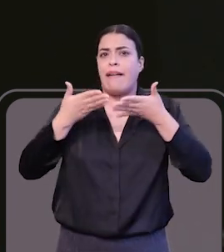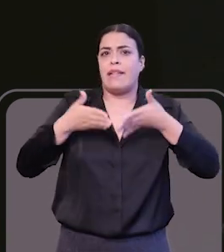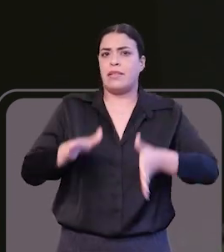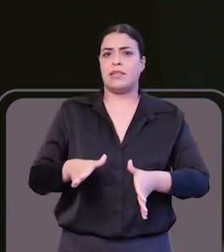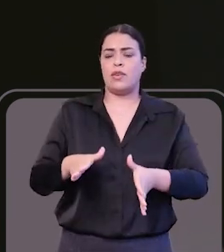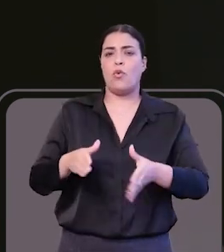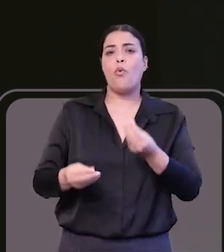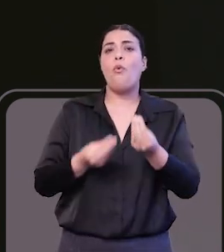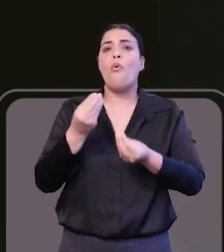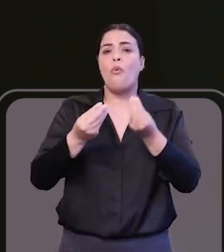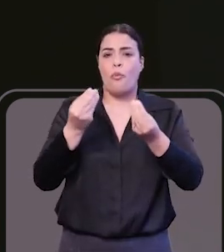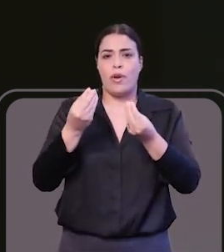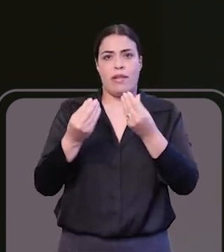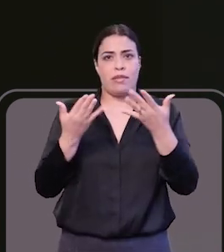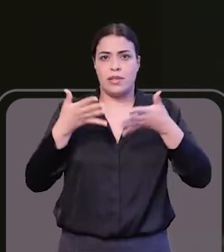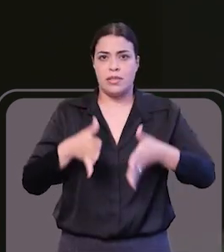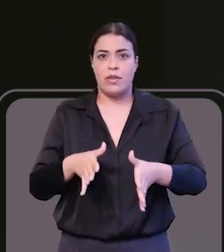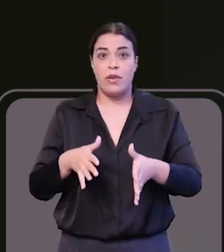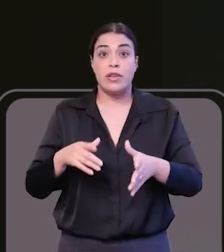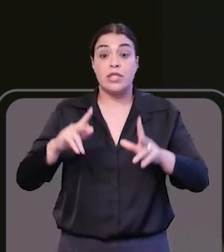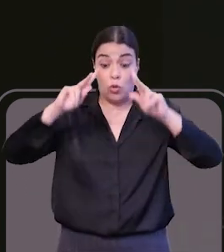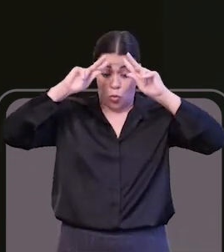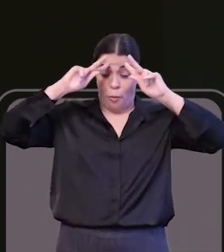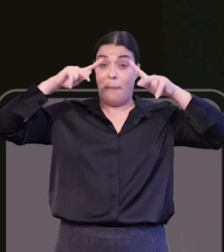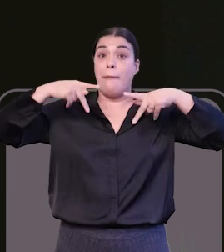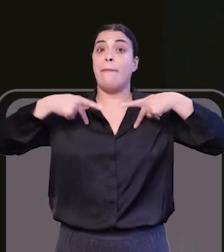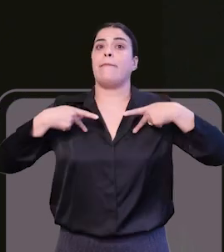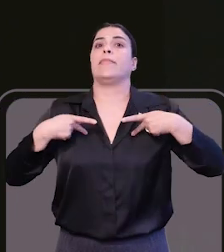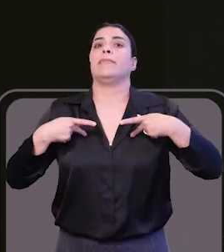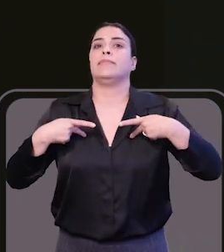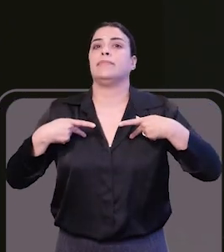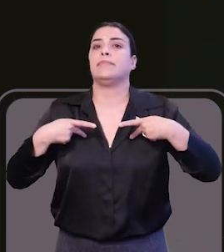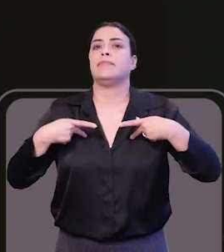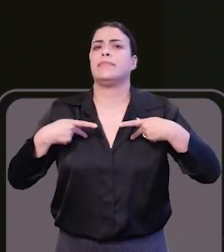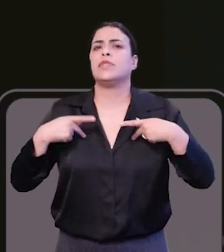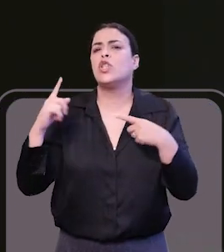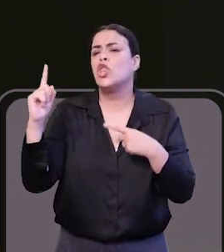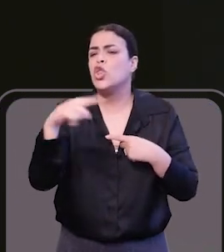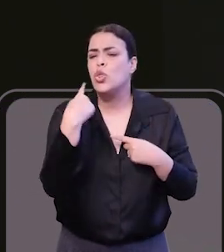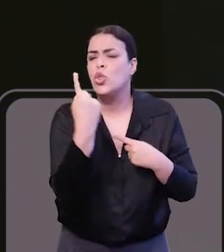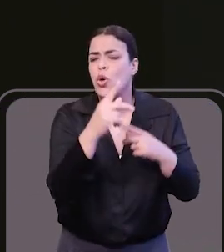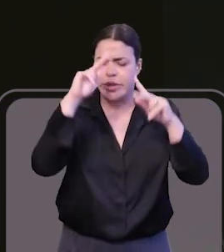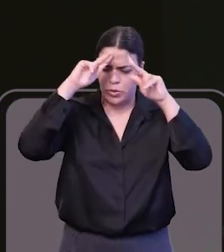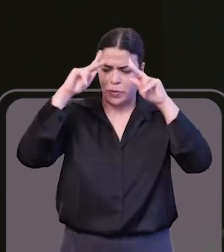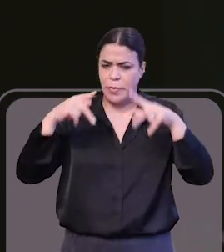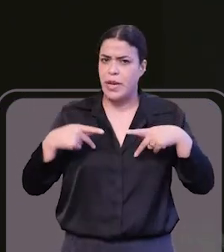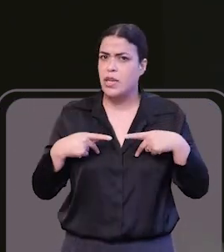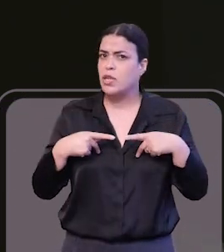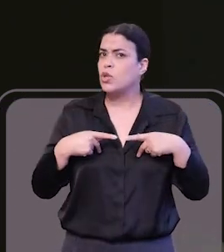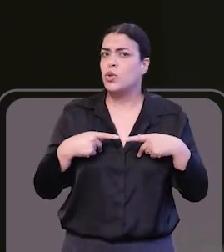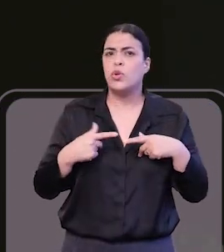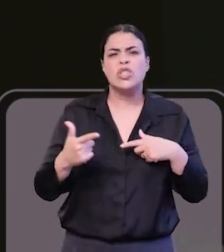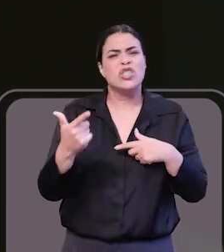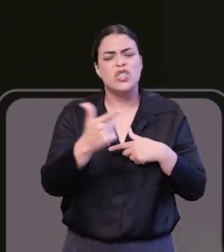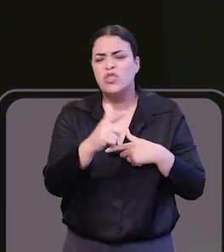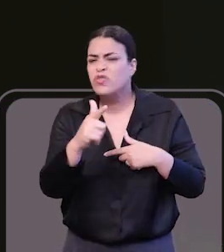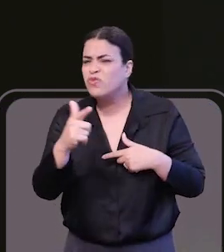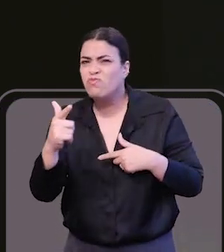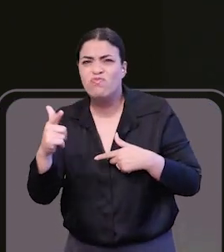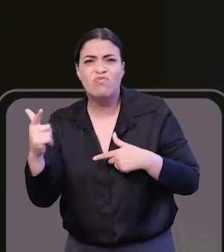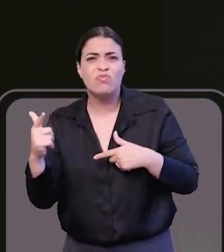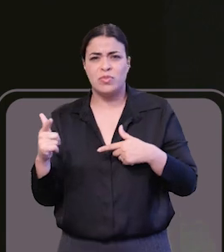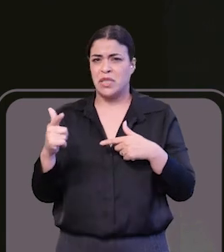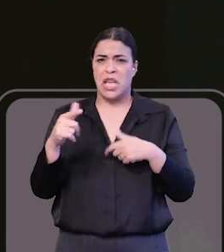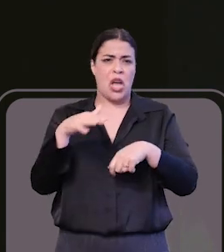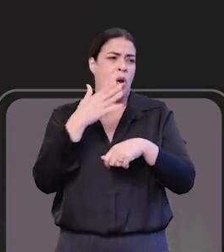condição vamos tratar as pessoas como sendo seres humanos todos somos seres humanos não importa cor da Cute